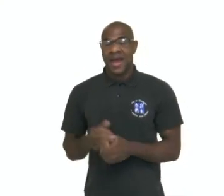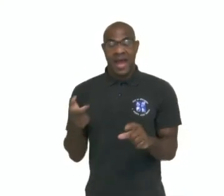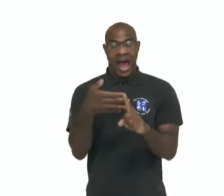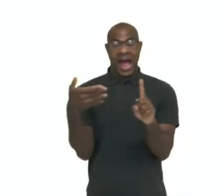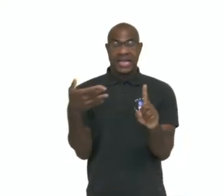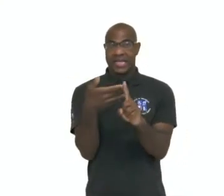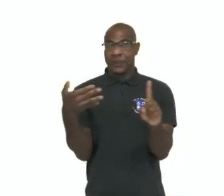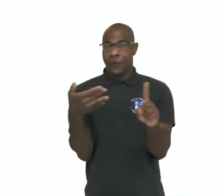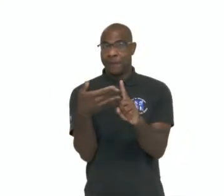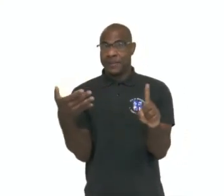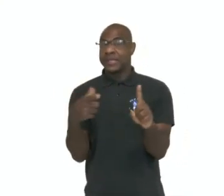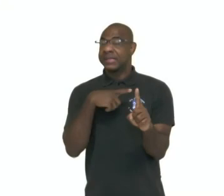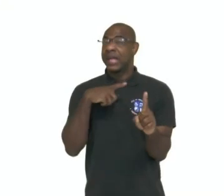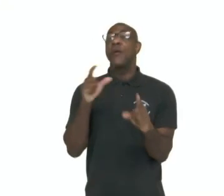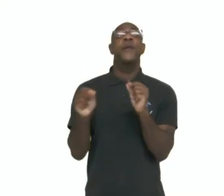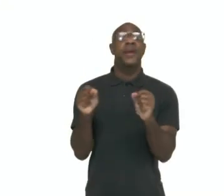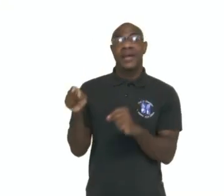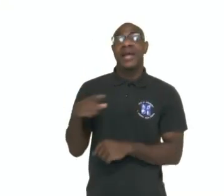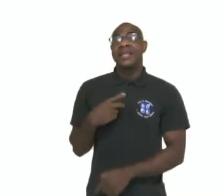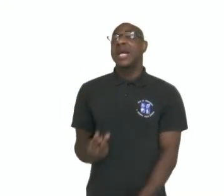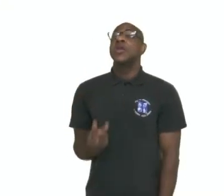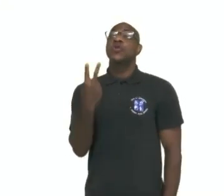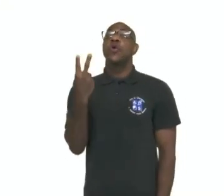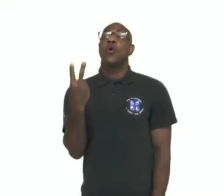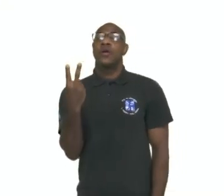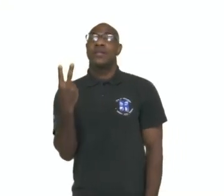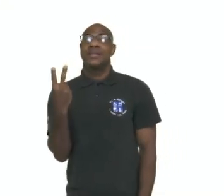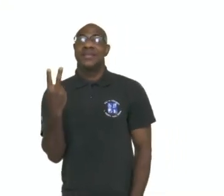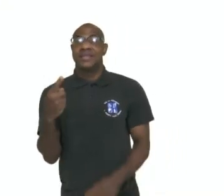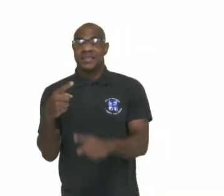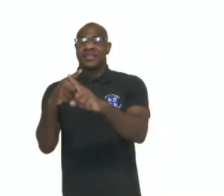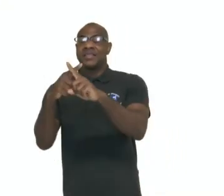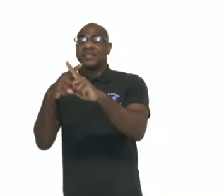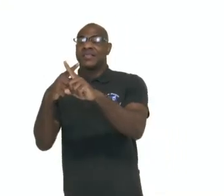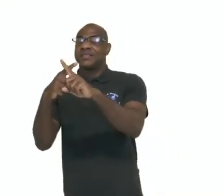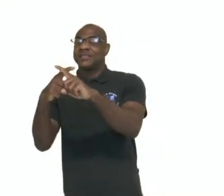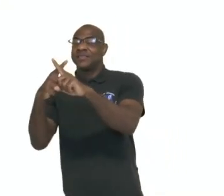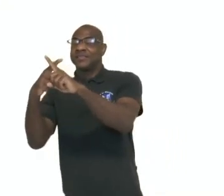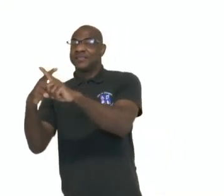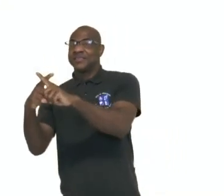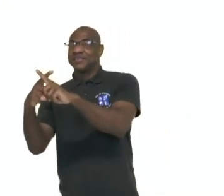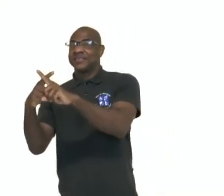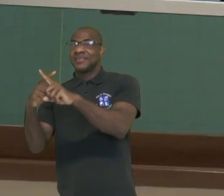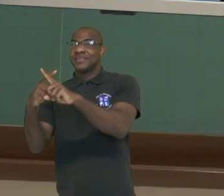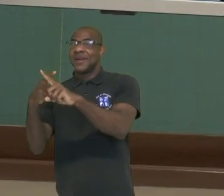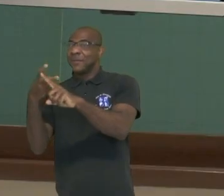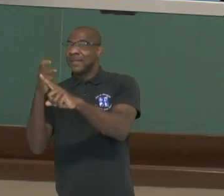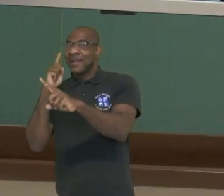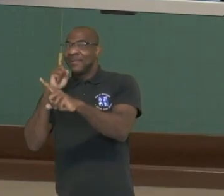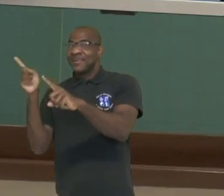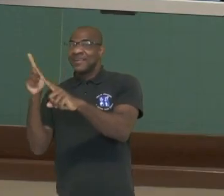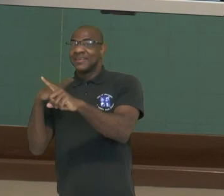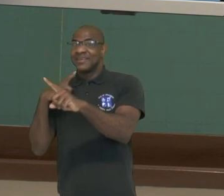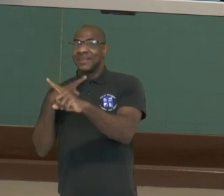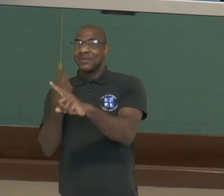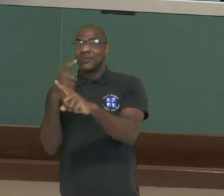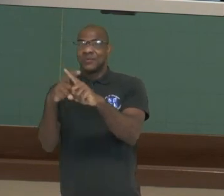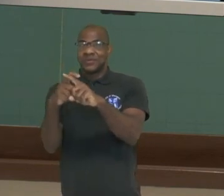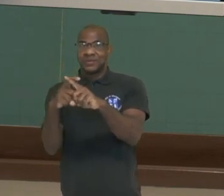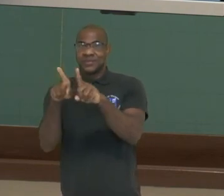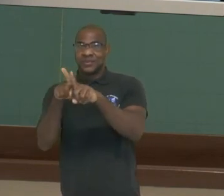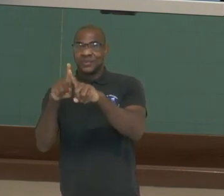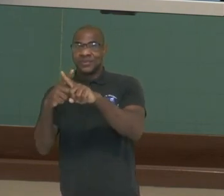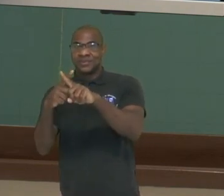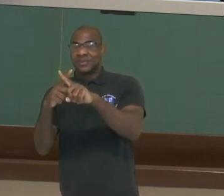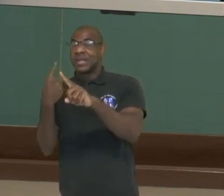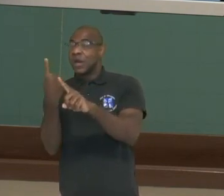os portadores possuem 2 cromossomos X. Então, observem aqui, temos um X